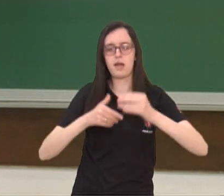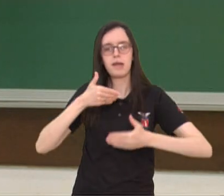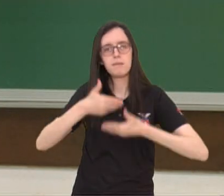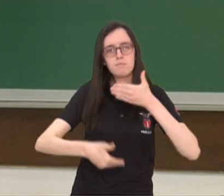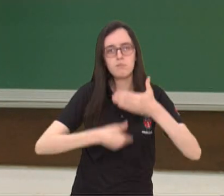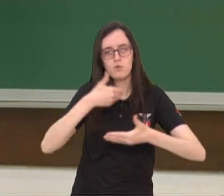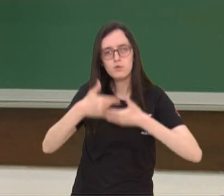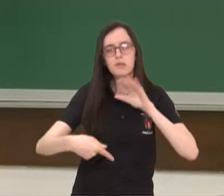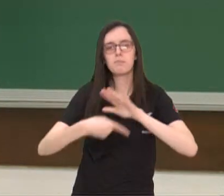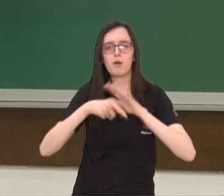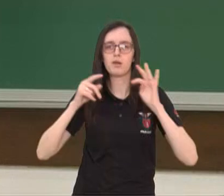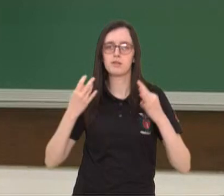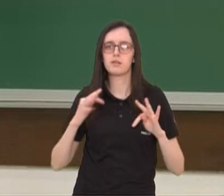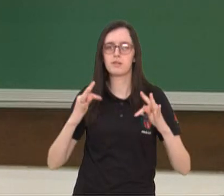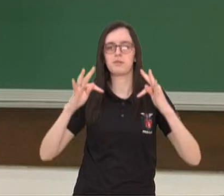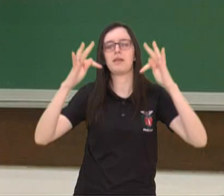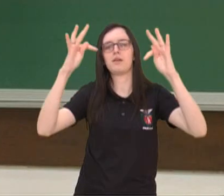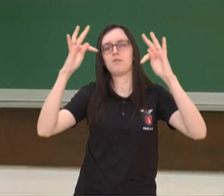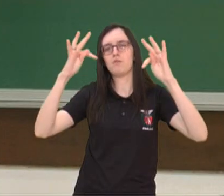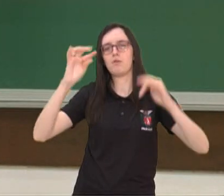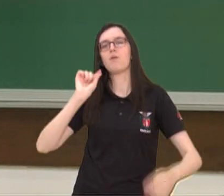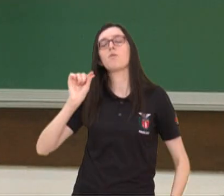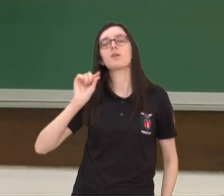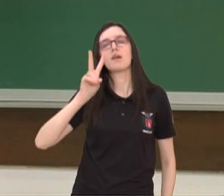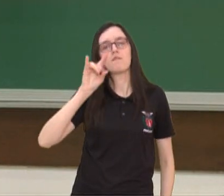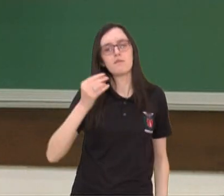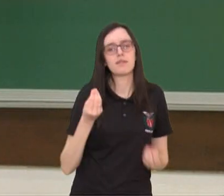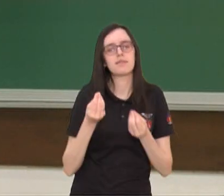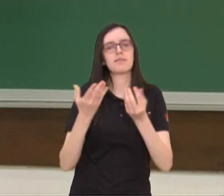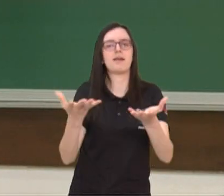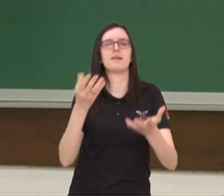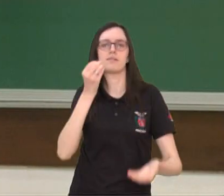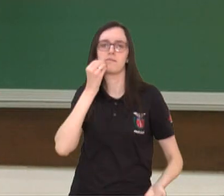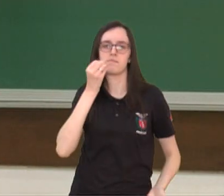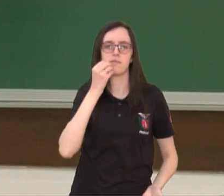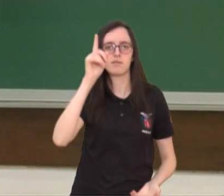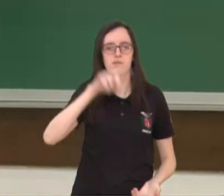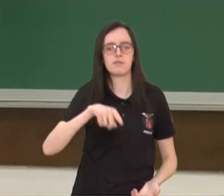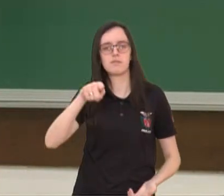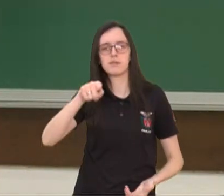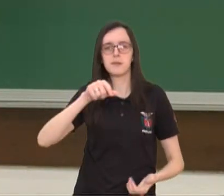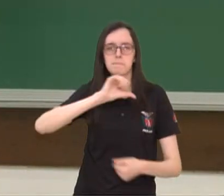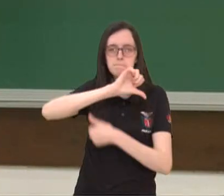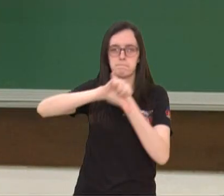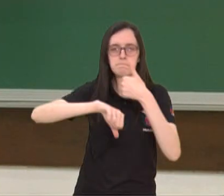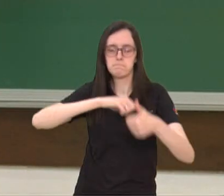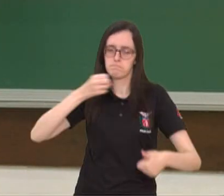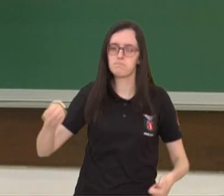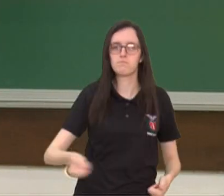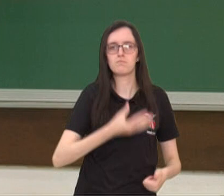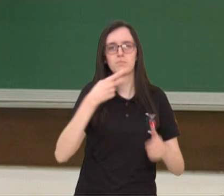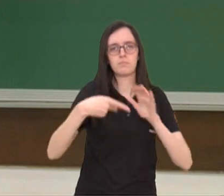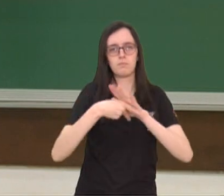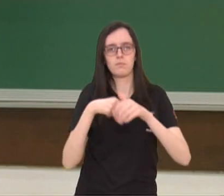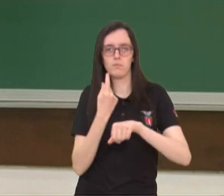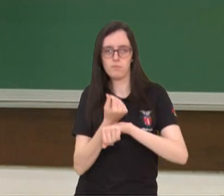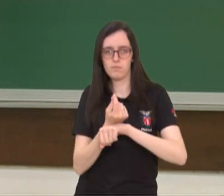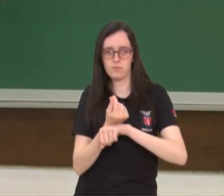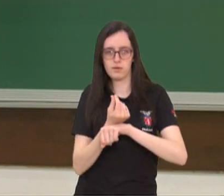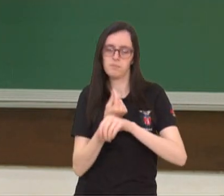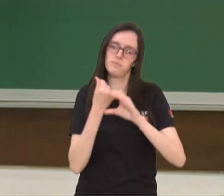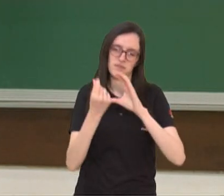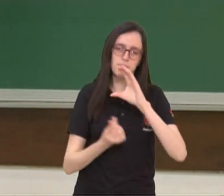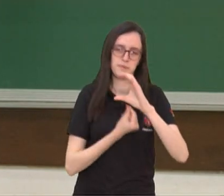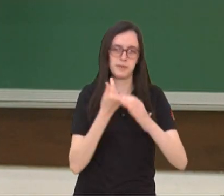processo das tecnologias que vai propiciar aí esse rejuvenescimento do capitalismo.